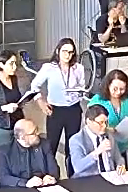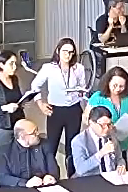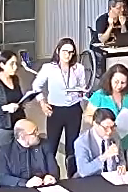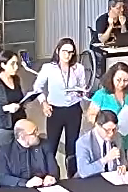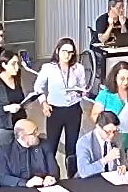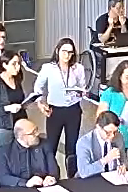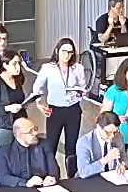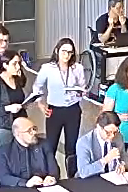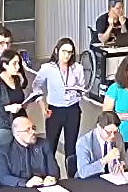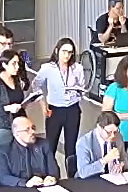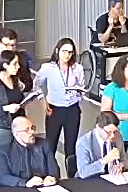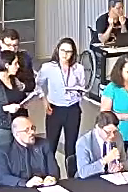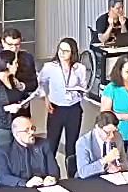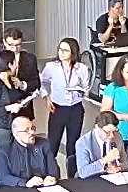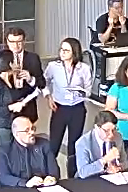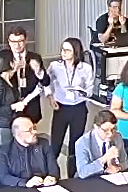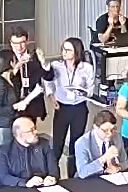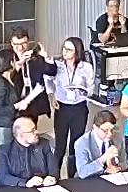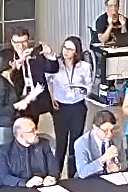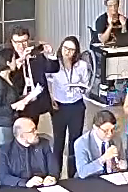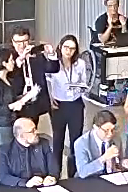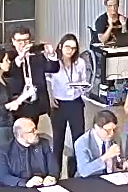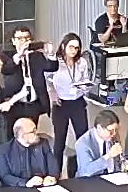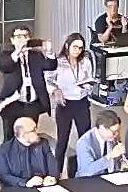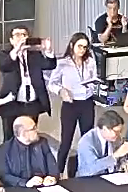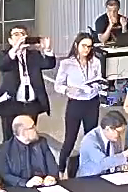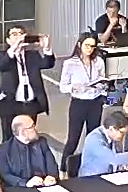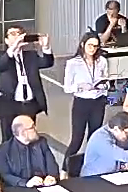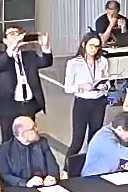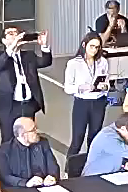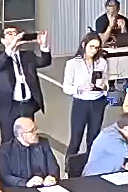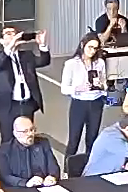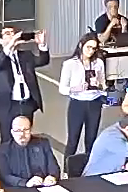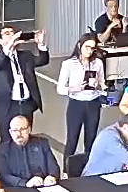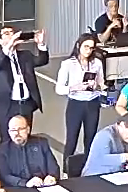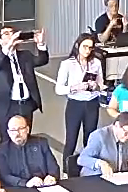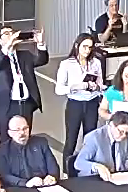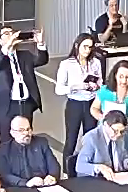Estado passa a presidência para o deputado Duarte beir